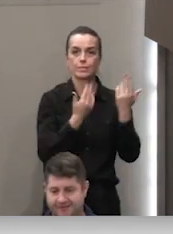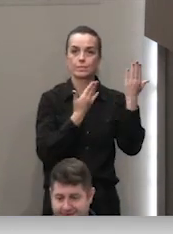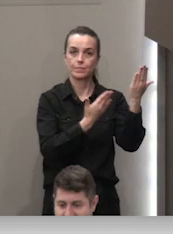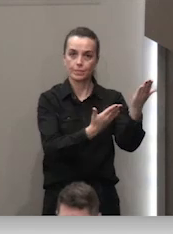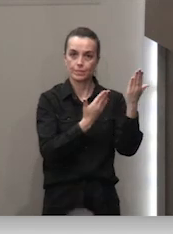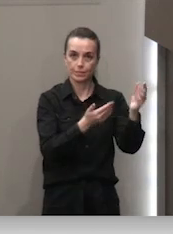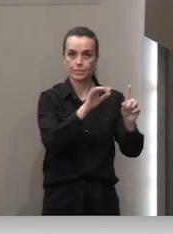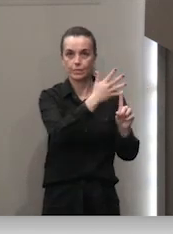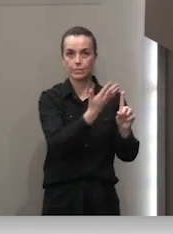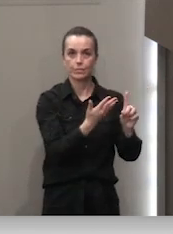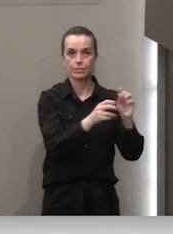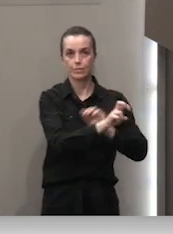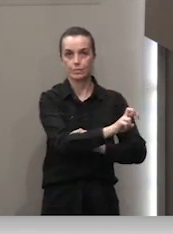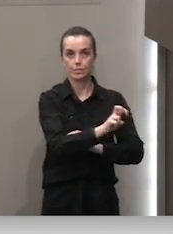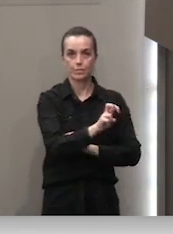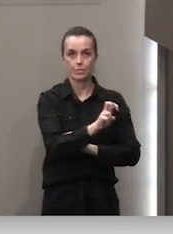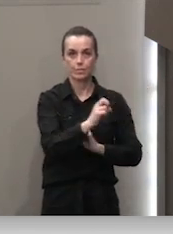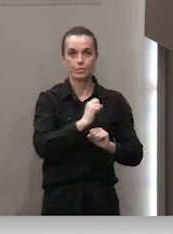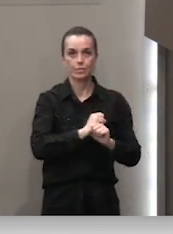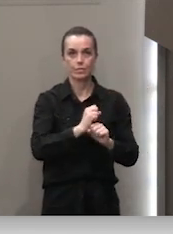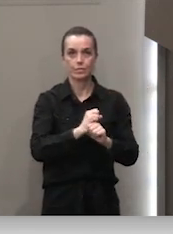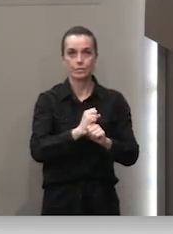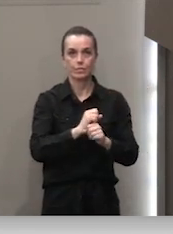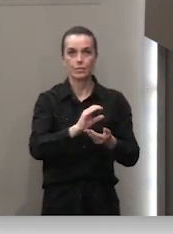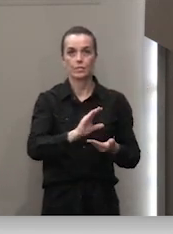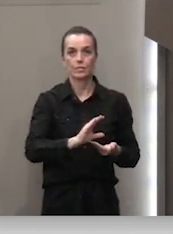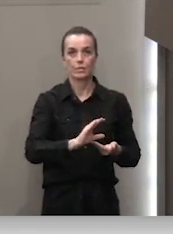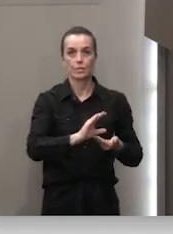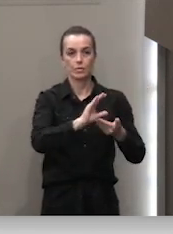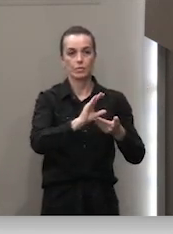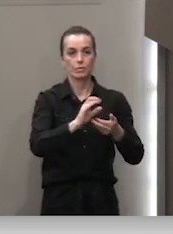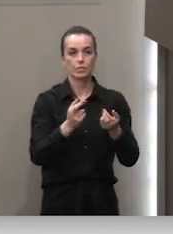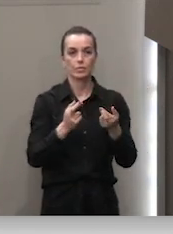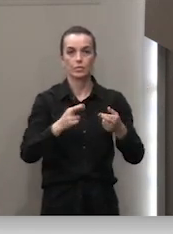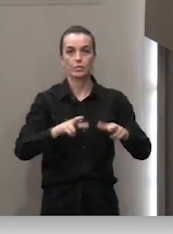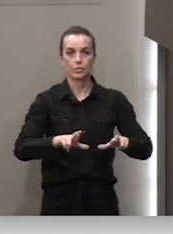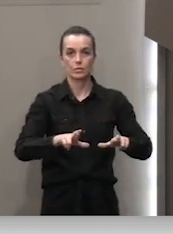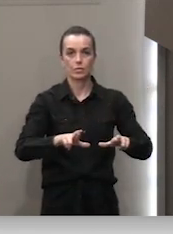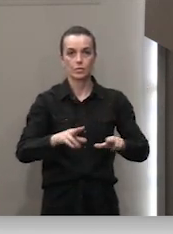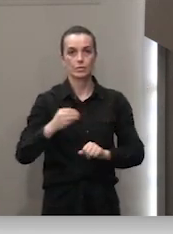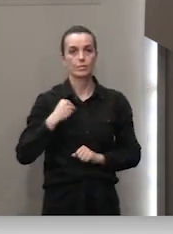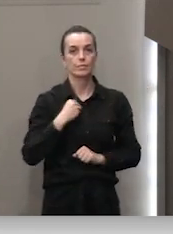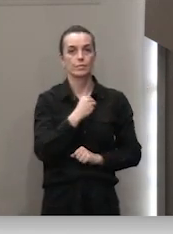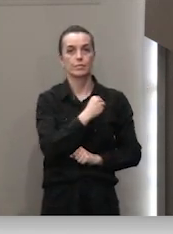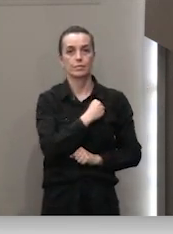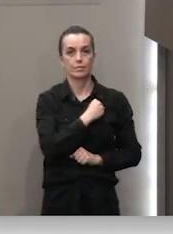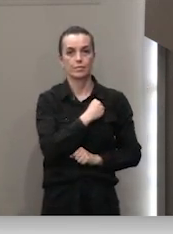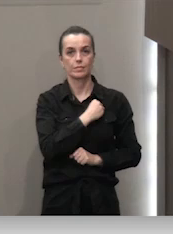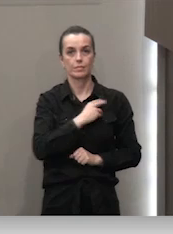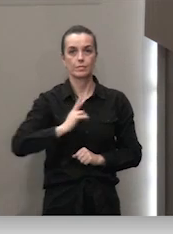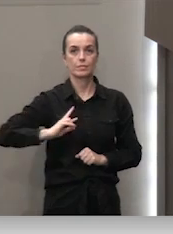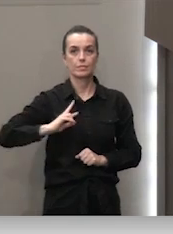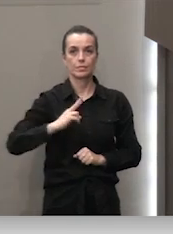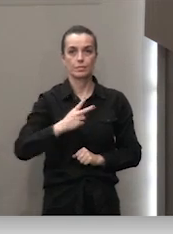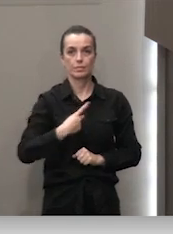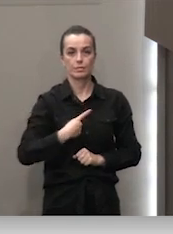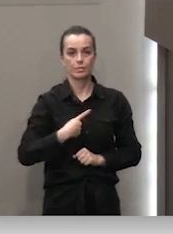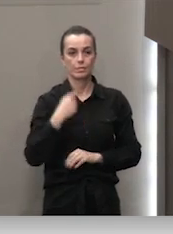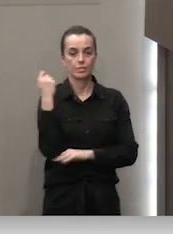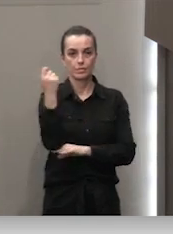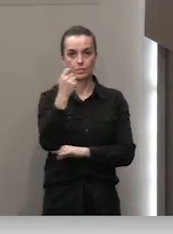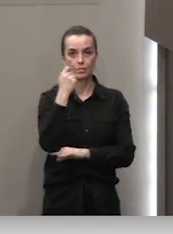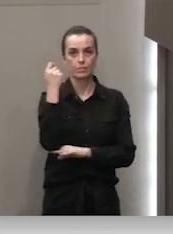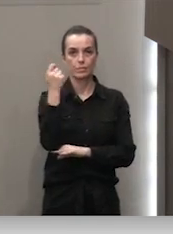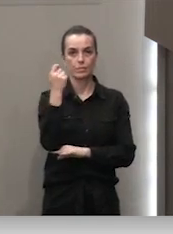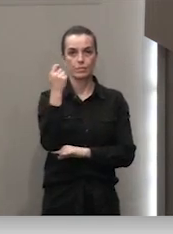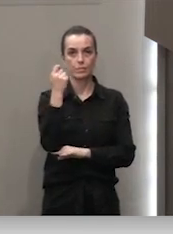aos 55 anos do Conselho Regional de Medicina Veterinária do Rio Grande do